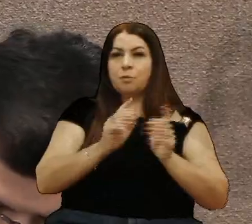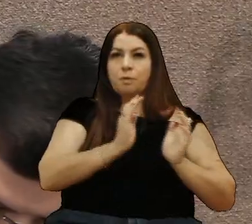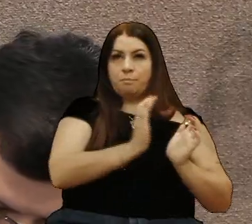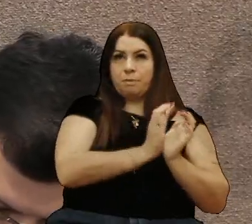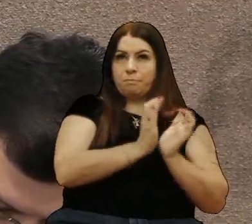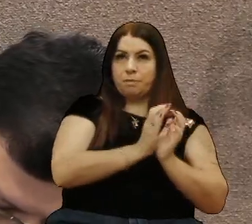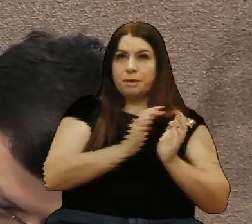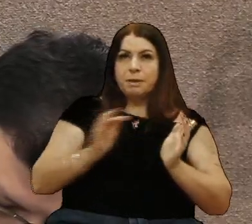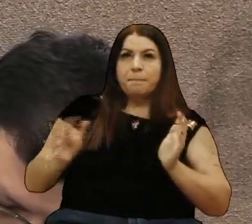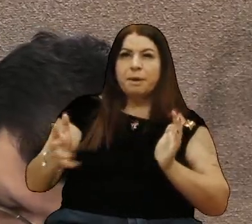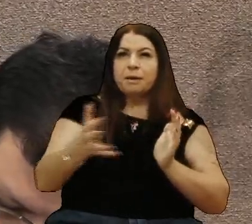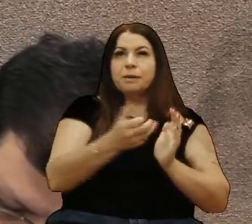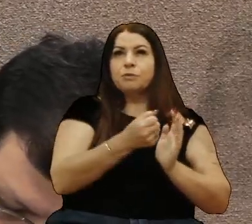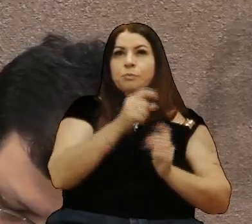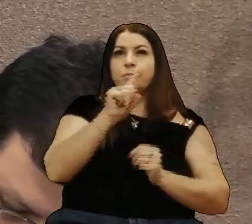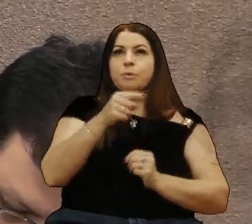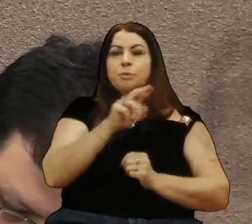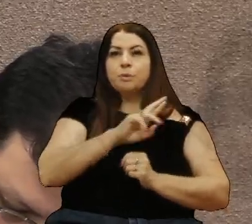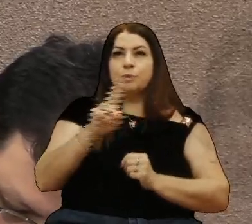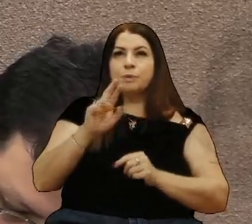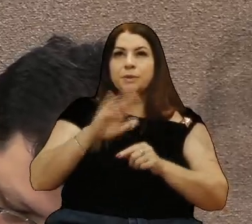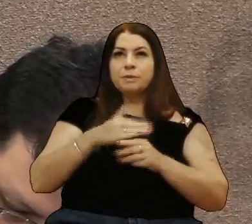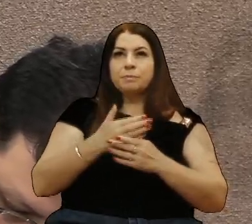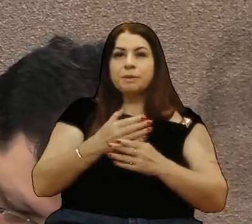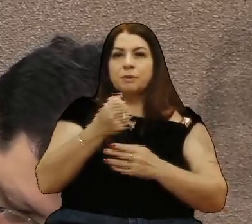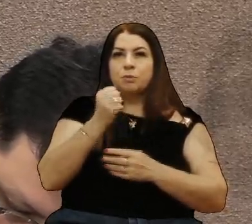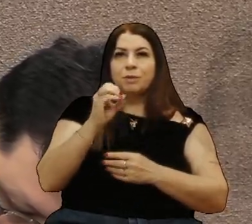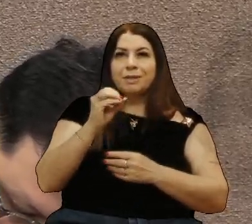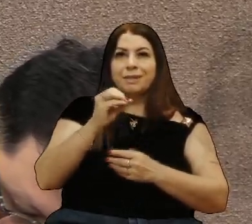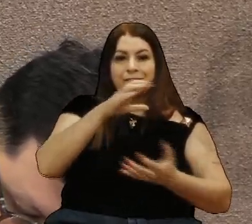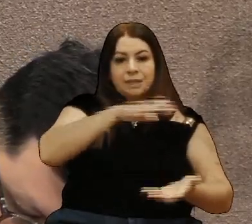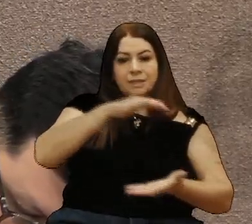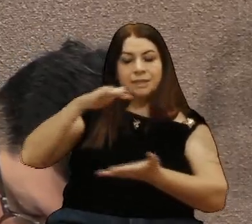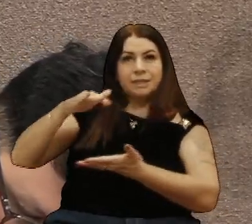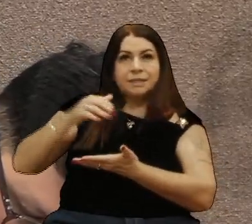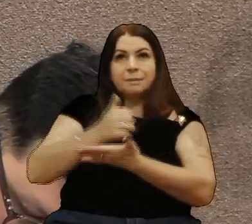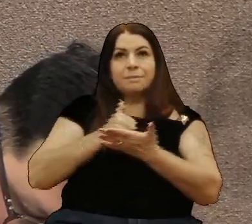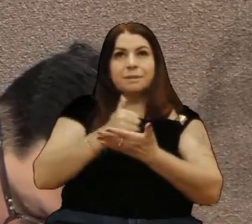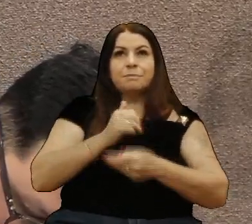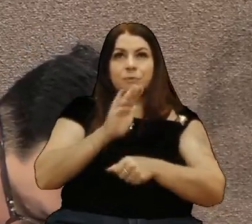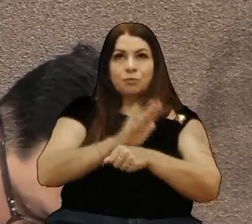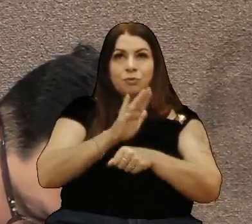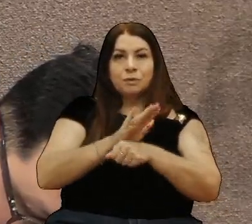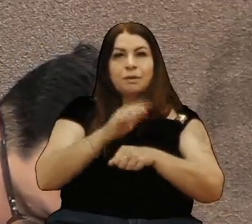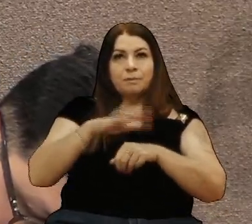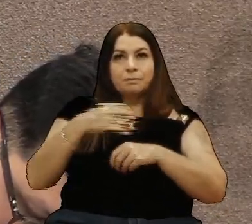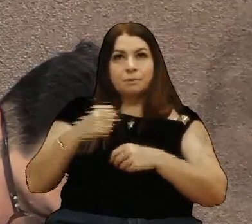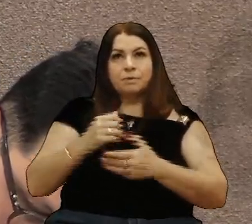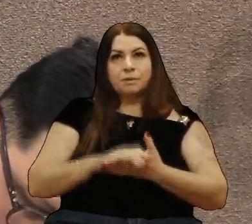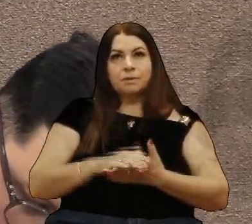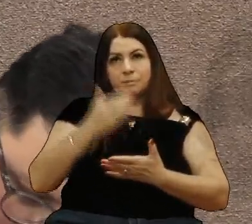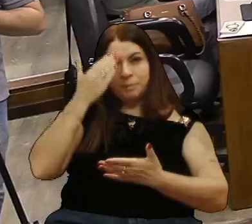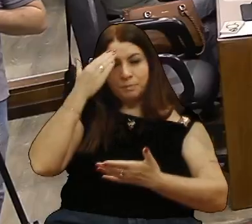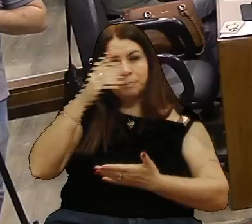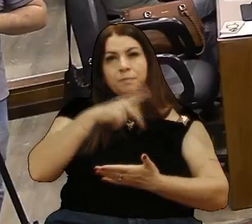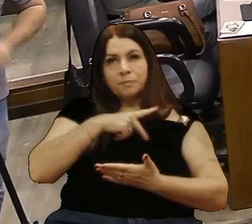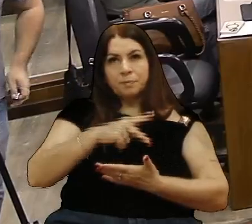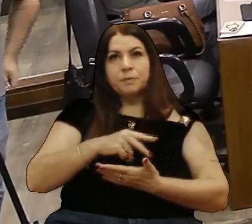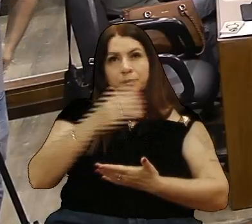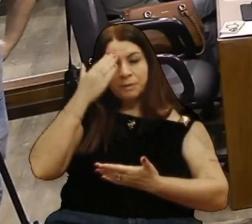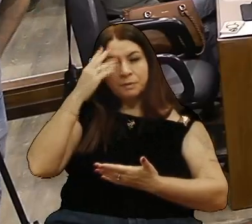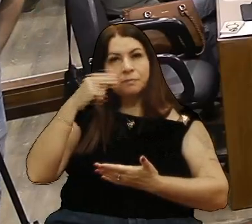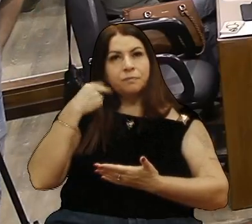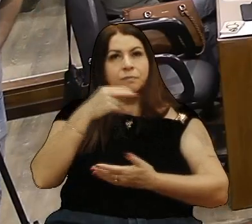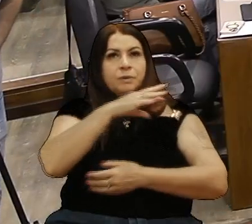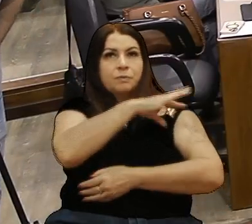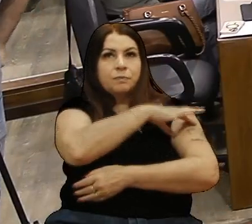Nós arrecadamos cerca de R$1.000 e mais de 80 vereador. Cestas básicas para ajudar quem mais precisa. Obrigado, presidente. Obrigado, vereador Ramon.